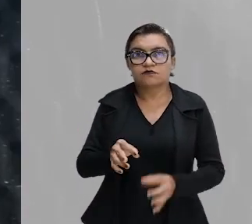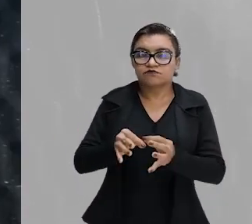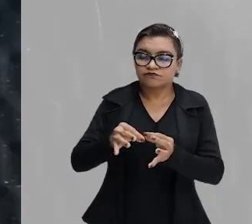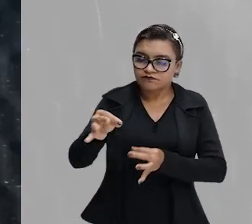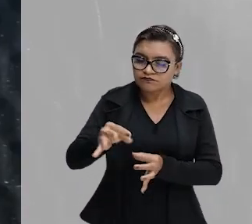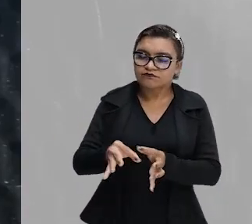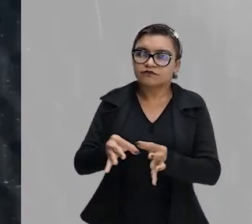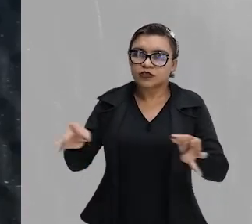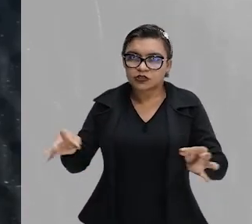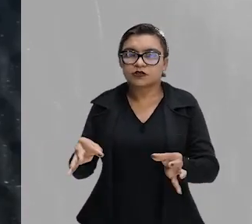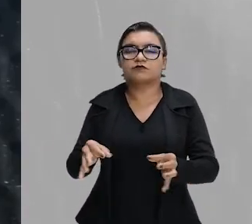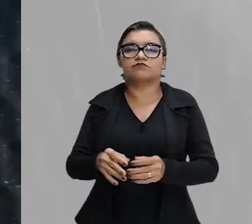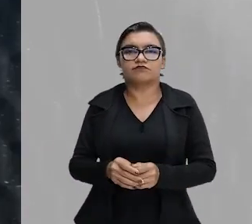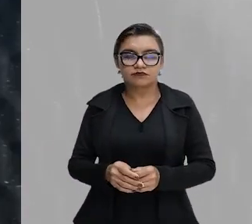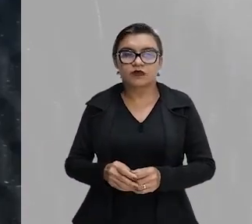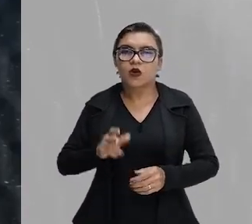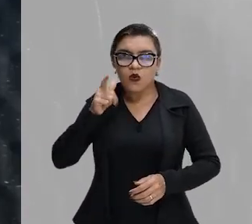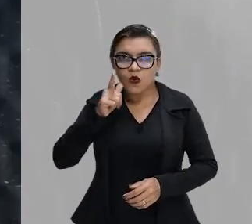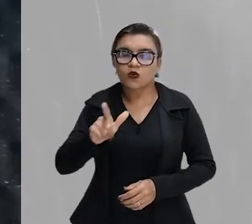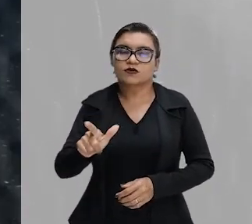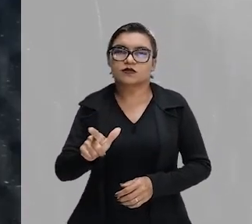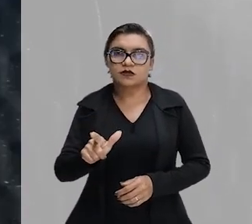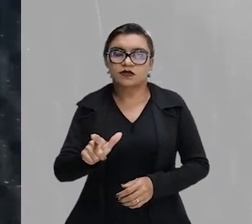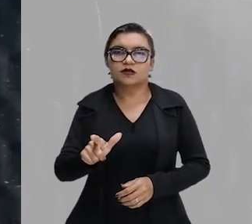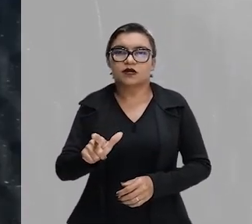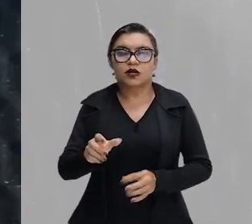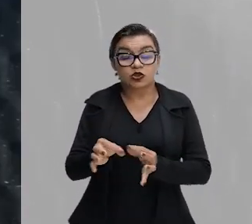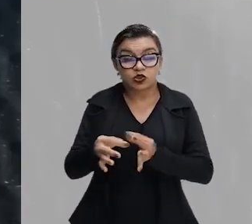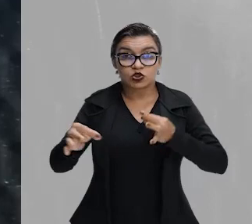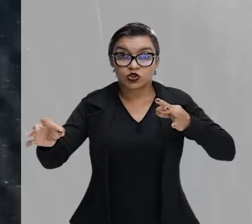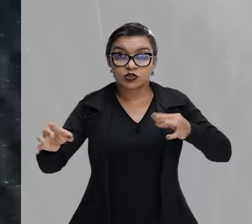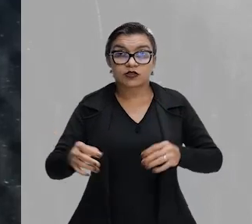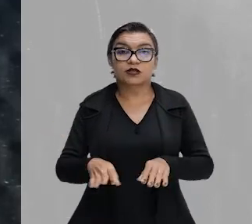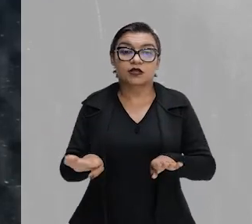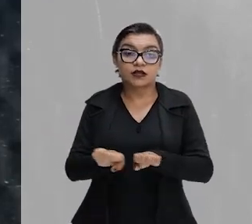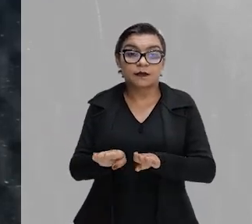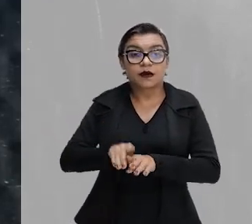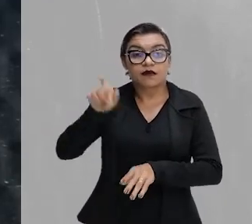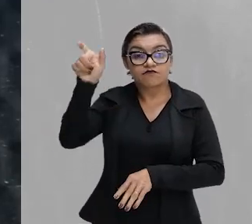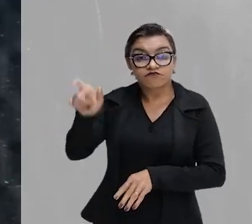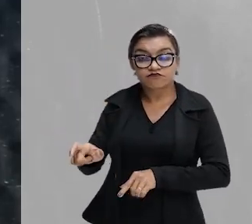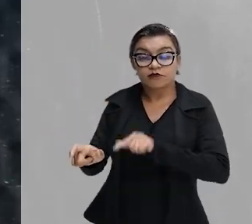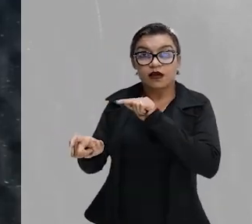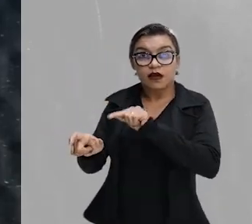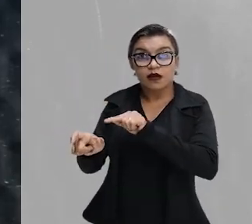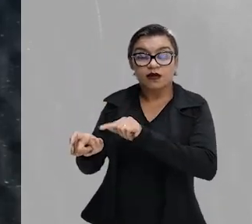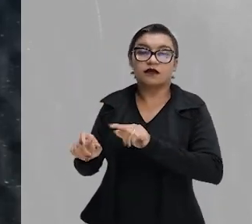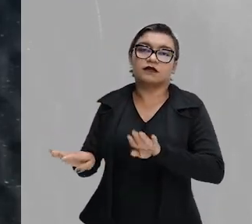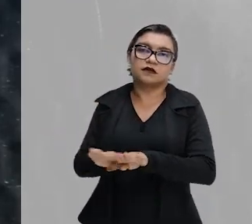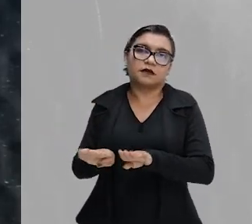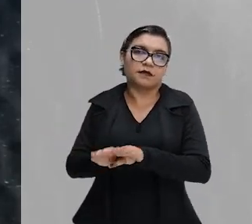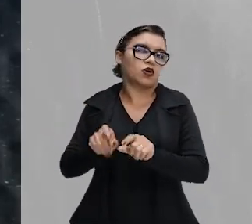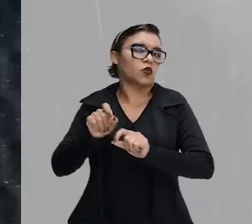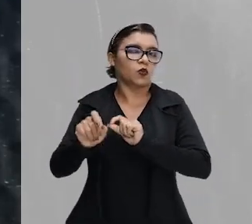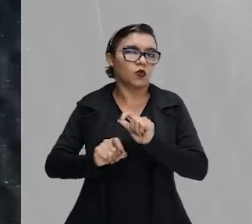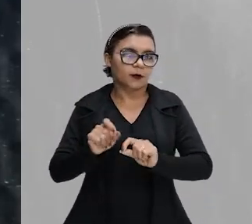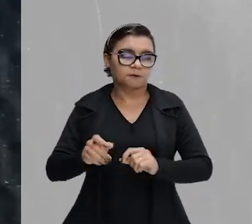Já conseguia fazer essas medições aí de distâncias relativas, e tem um Seleuco de Seleucia, que ele